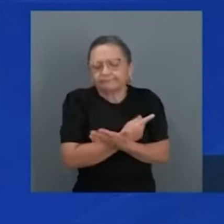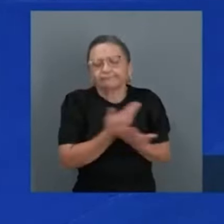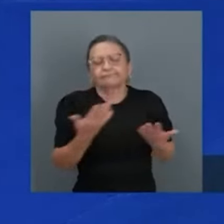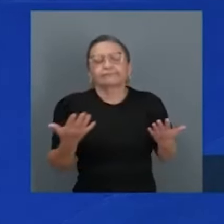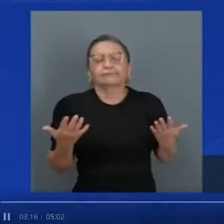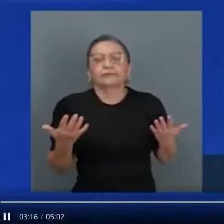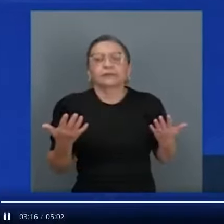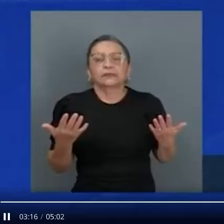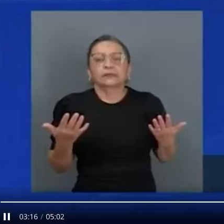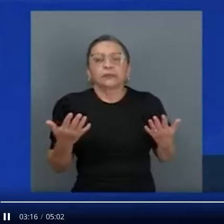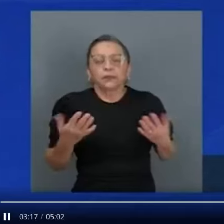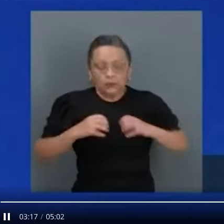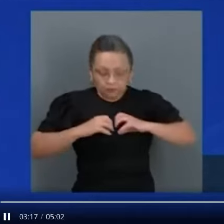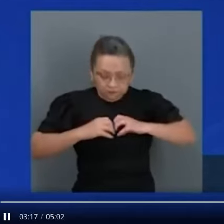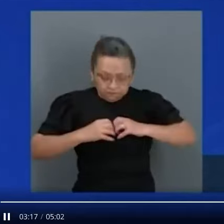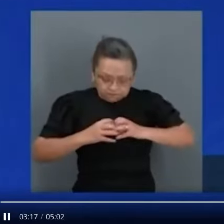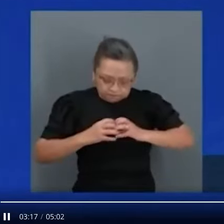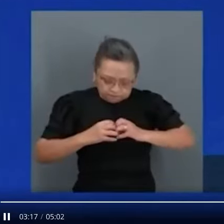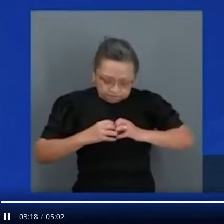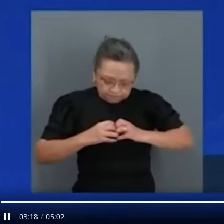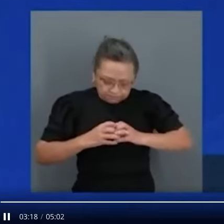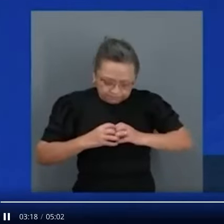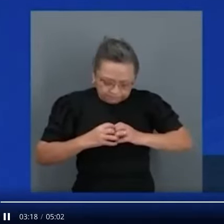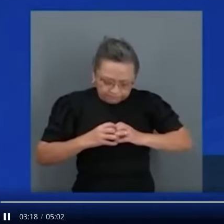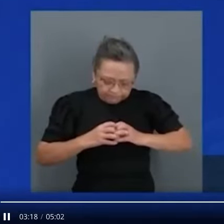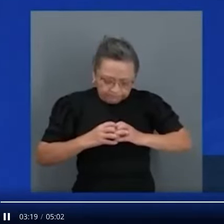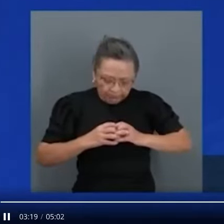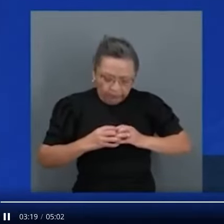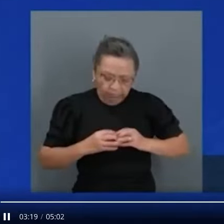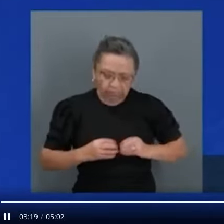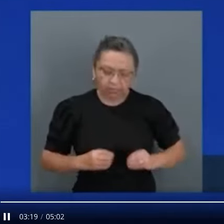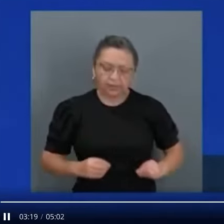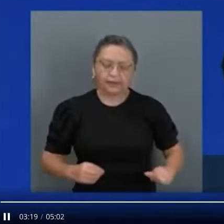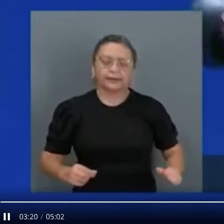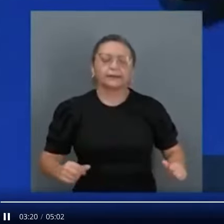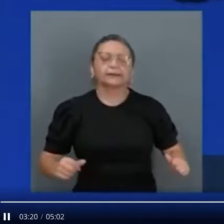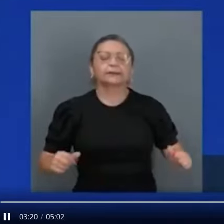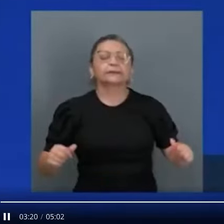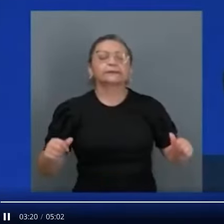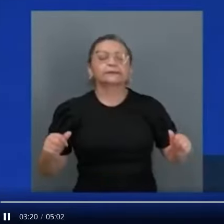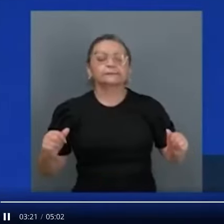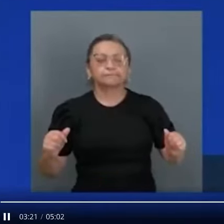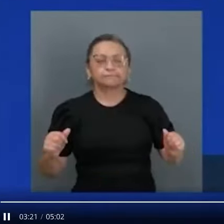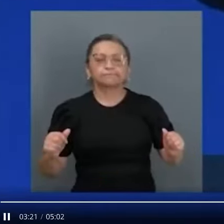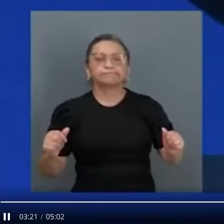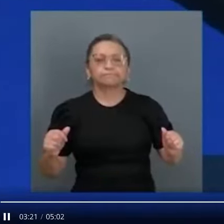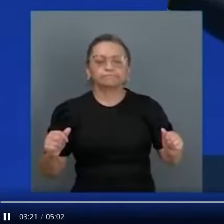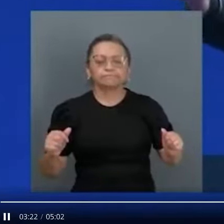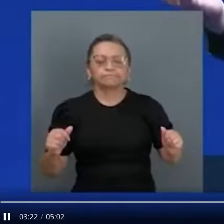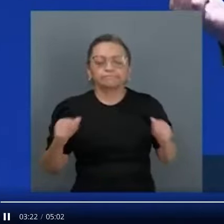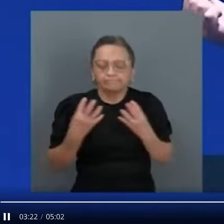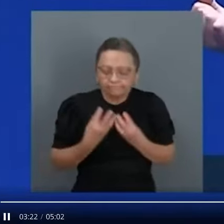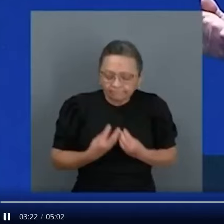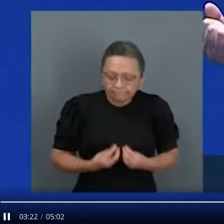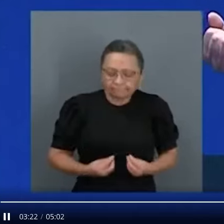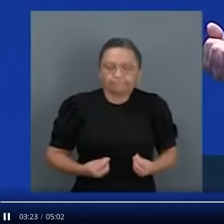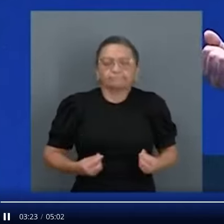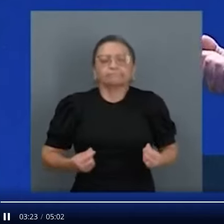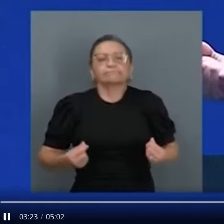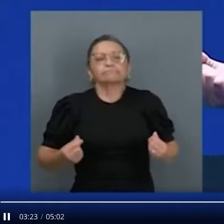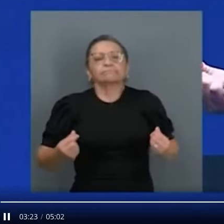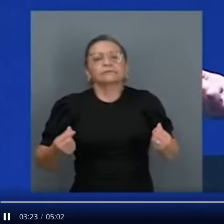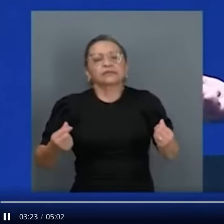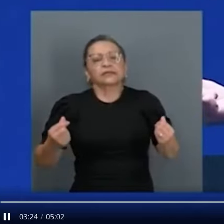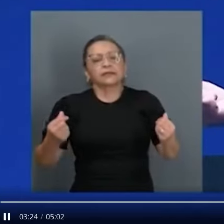O coraçãozinho que batia com tanta força e esperança começou a enfraquecer. A